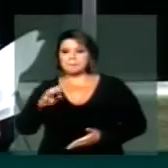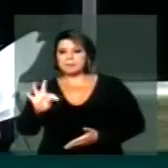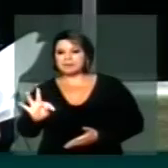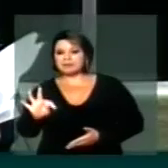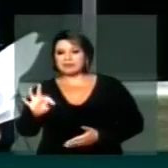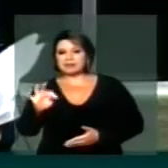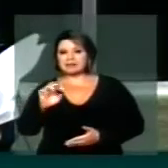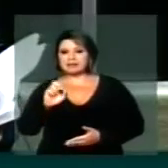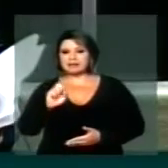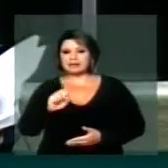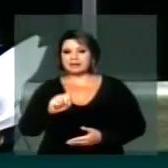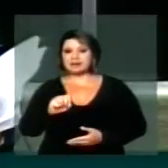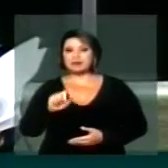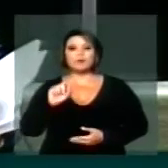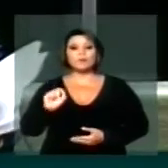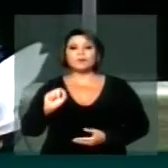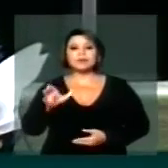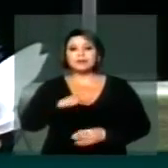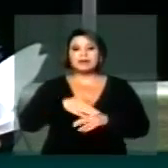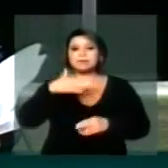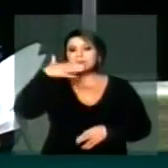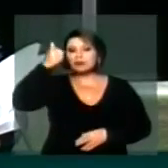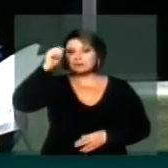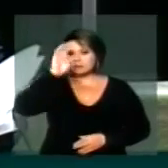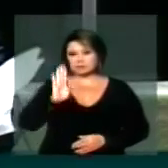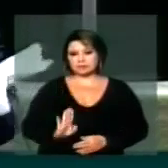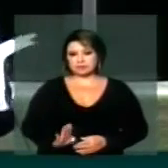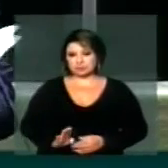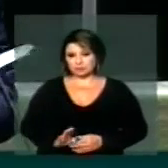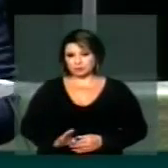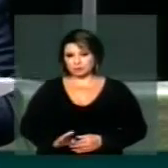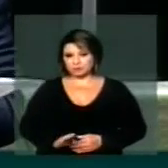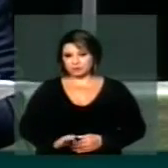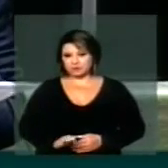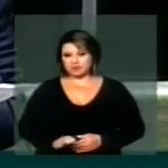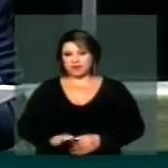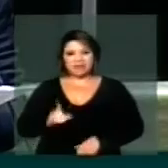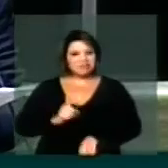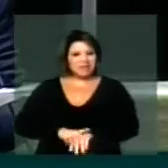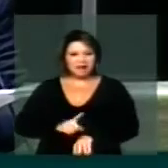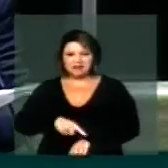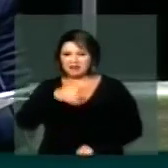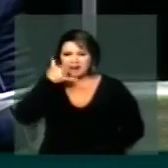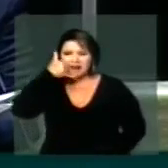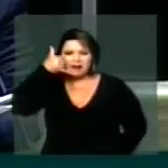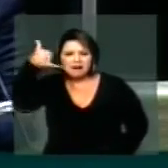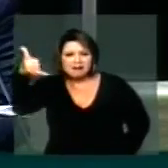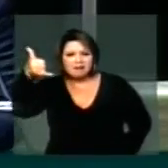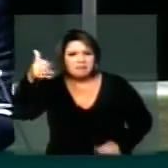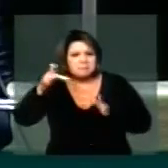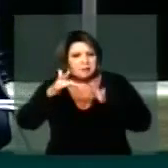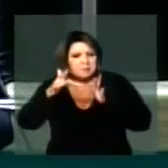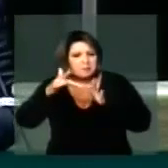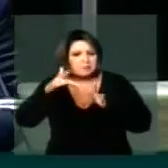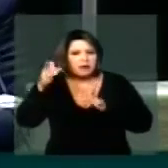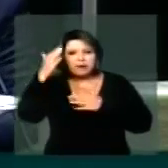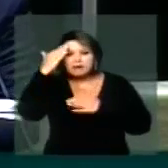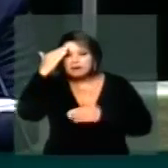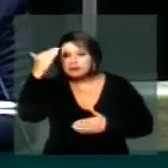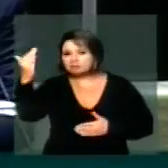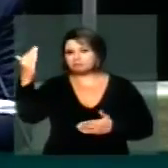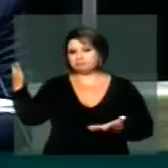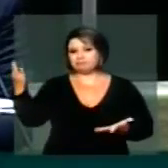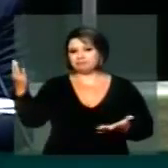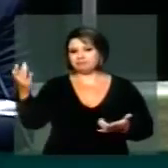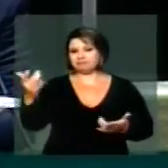sem pensar no que é melhor para o país. Eu liguei para ele e agradeci. E hoje eu fui